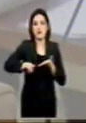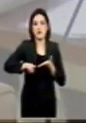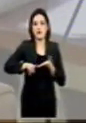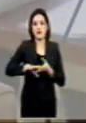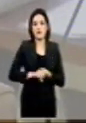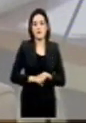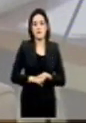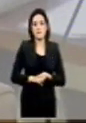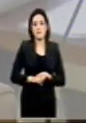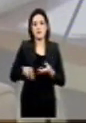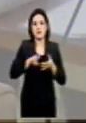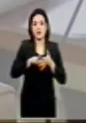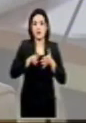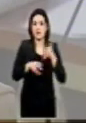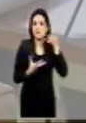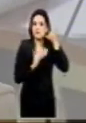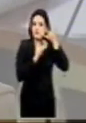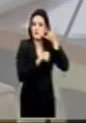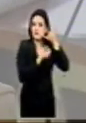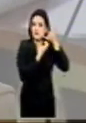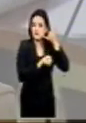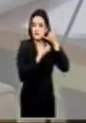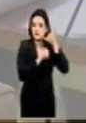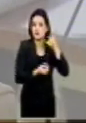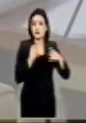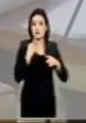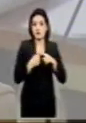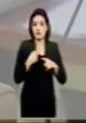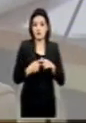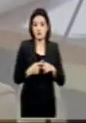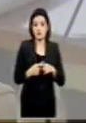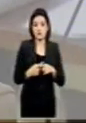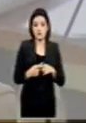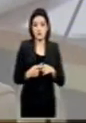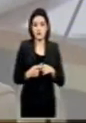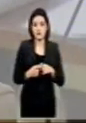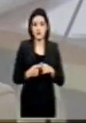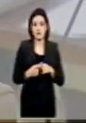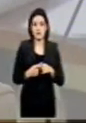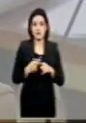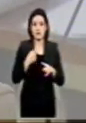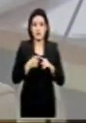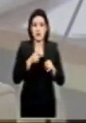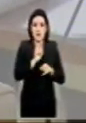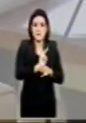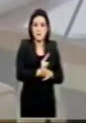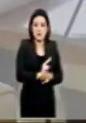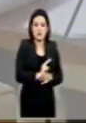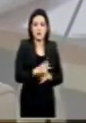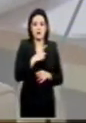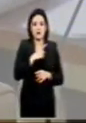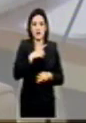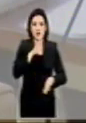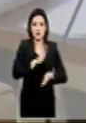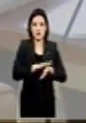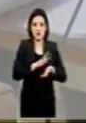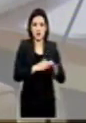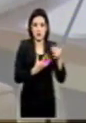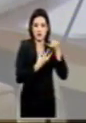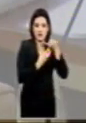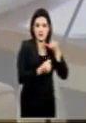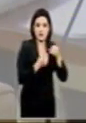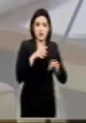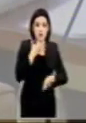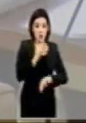de interceptação telefônica, na medida que a míngua de monitoramento vale ao tempo em que captados, o conteúdo